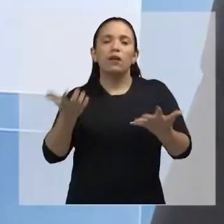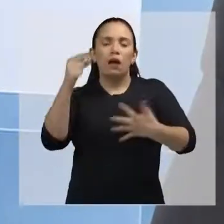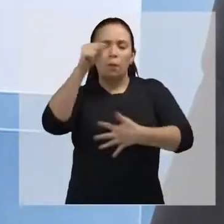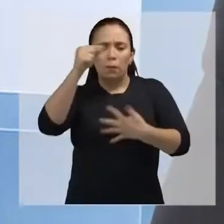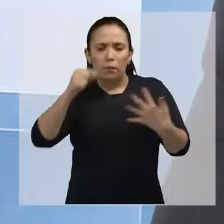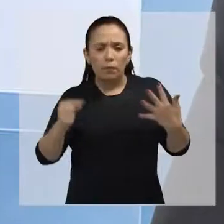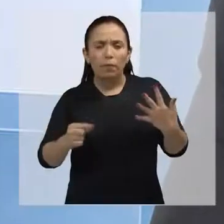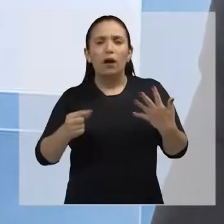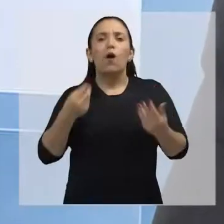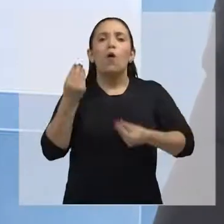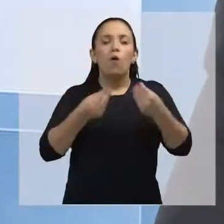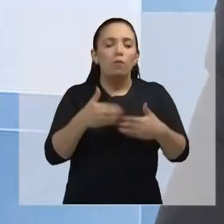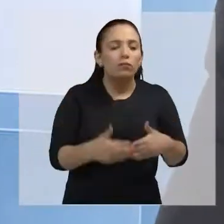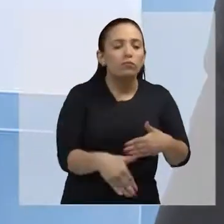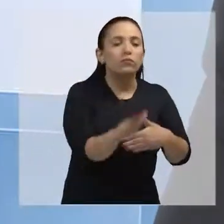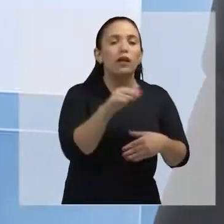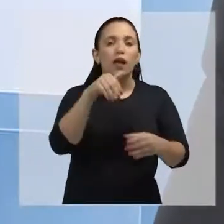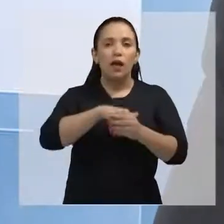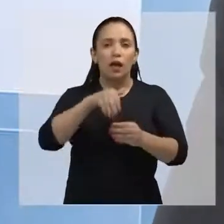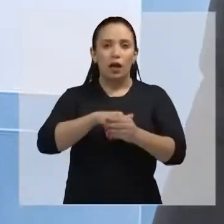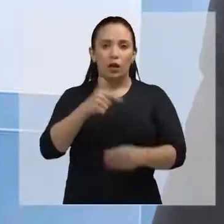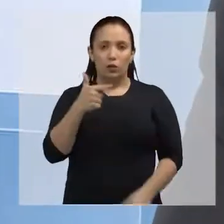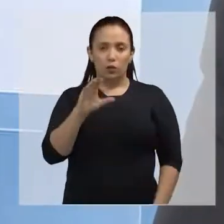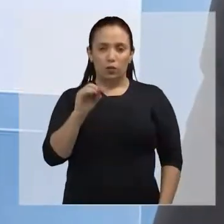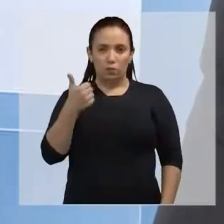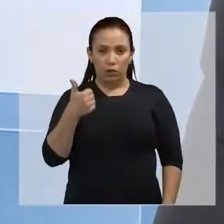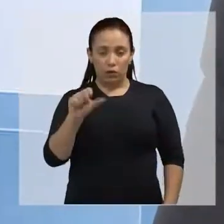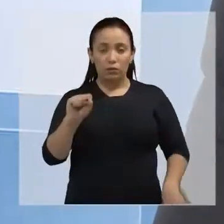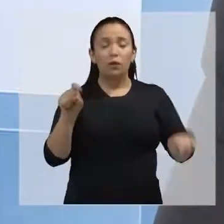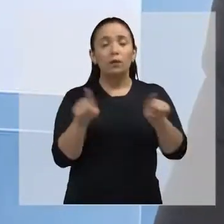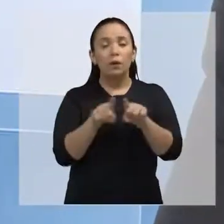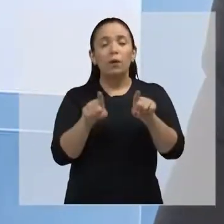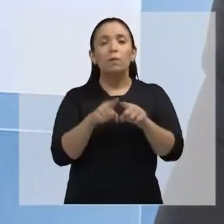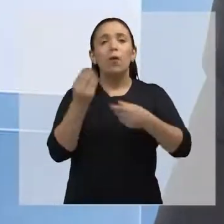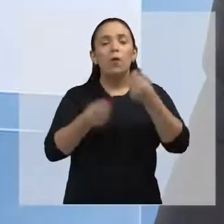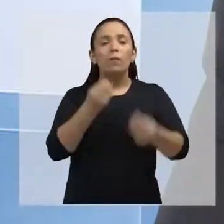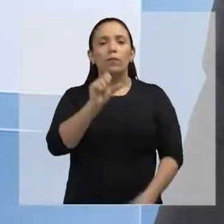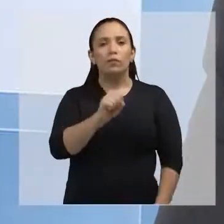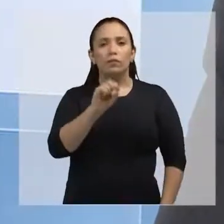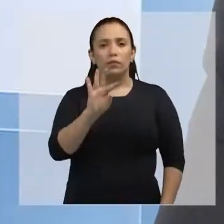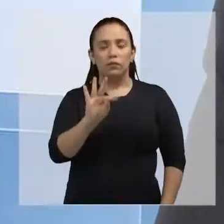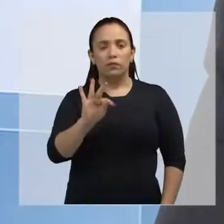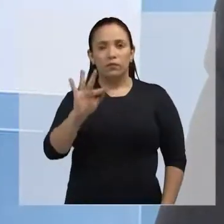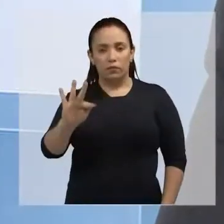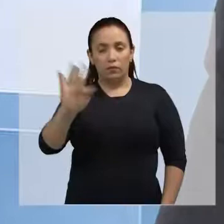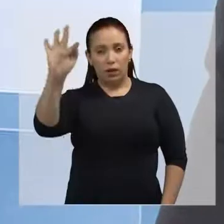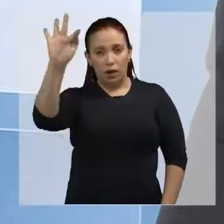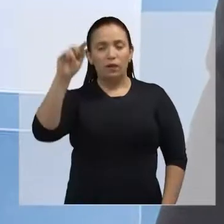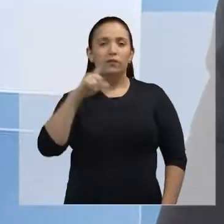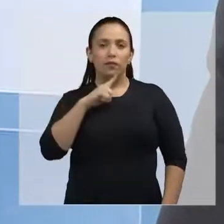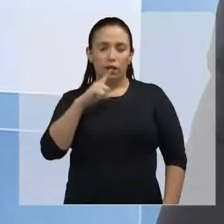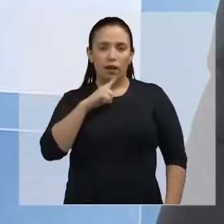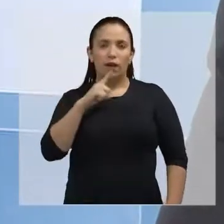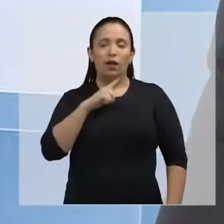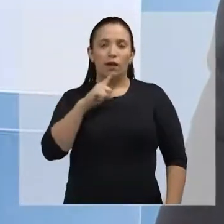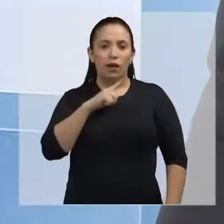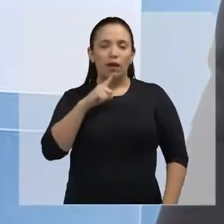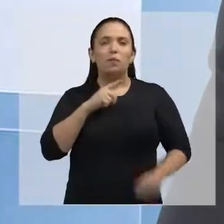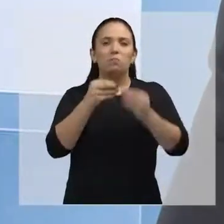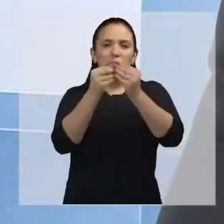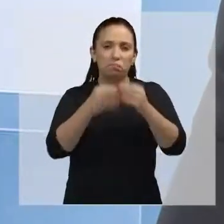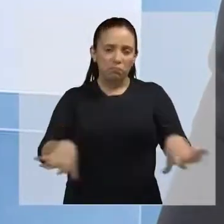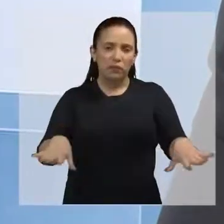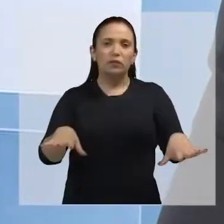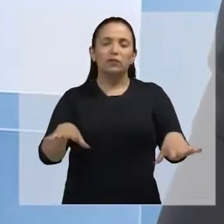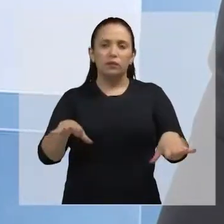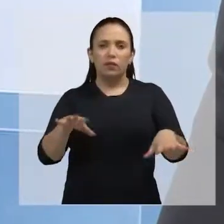disso, inclusive, nas eleições de 2018, e avaliar o Supremo Tribunal Federal, que cada dia que passa está mais desgastado, levando ao